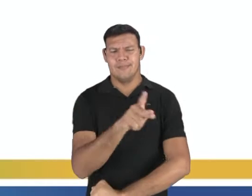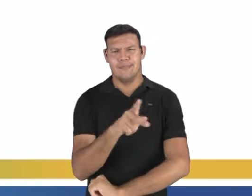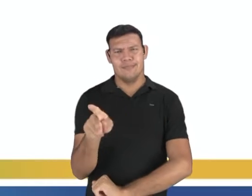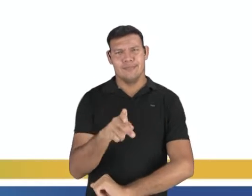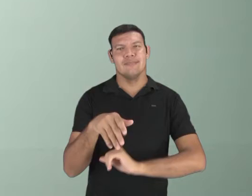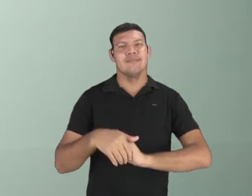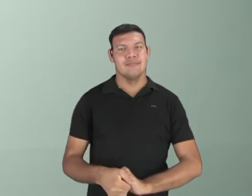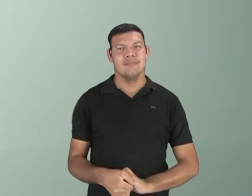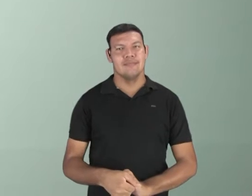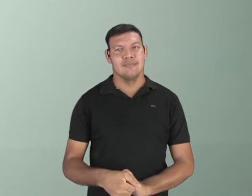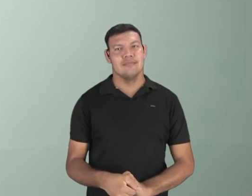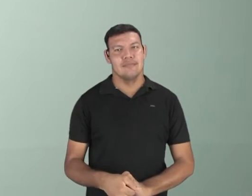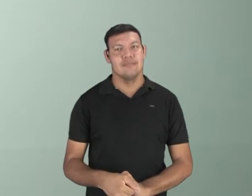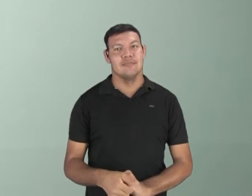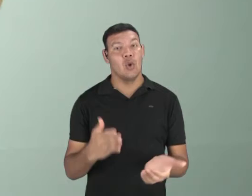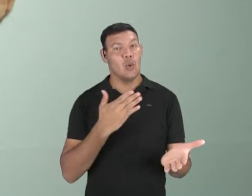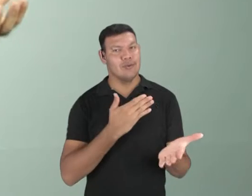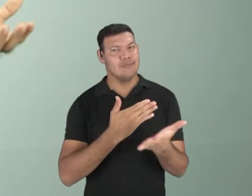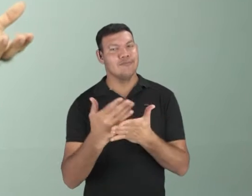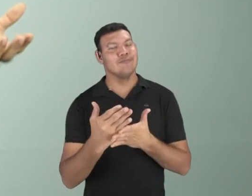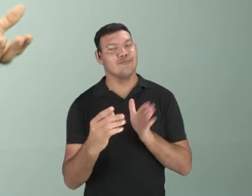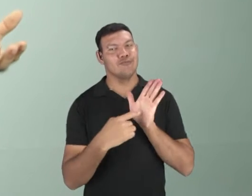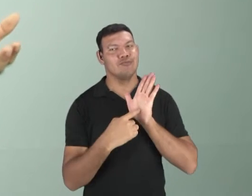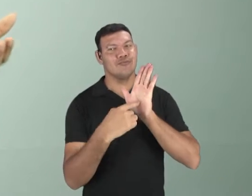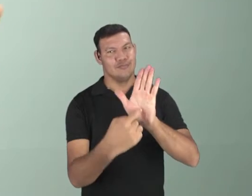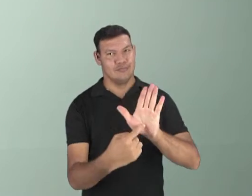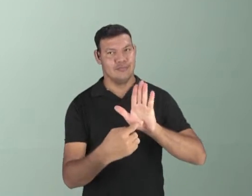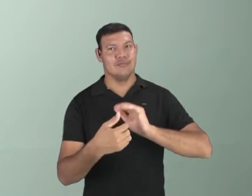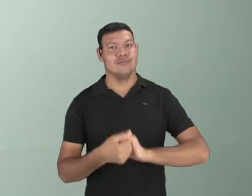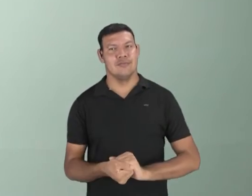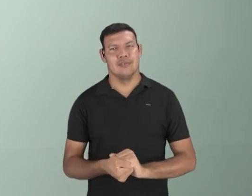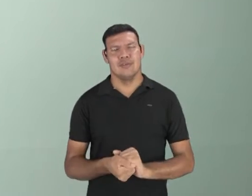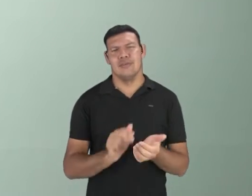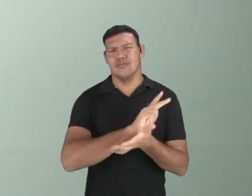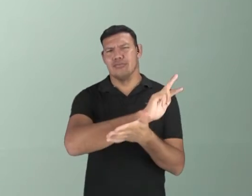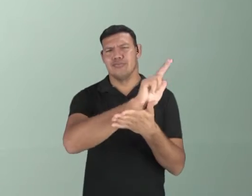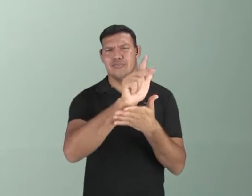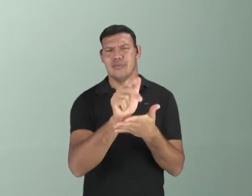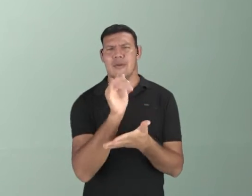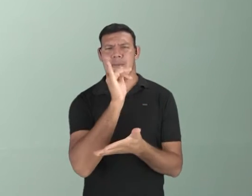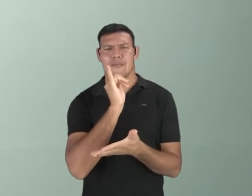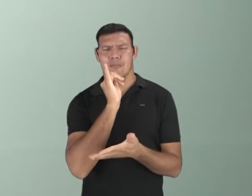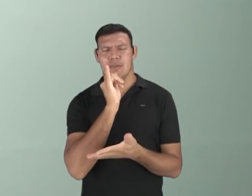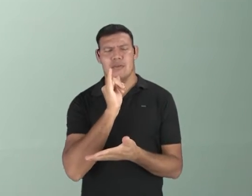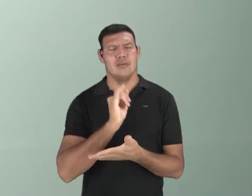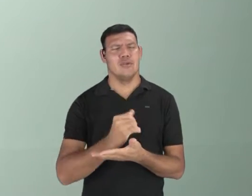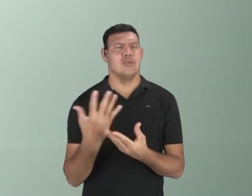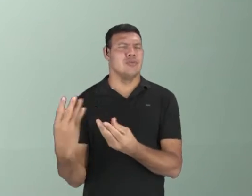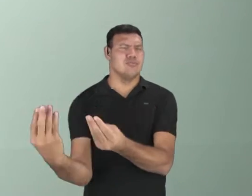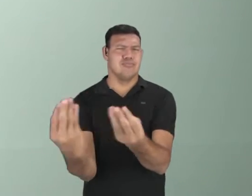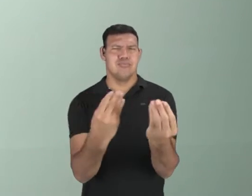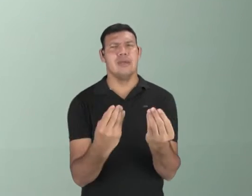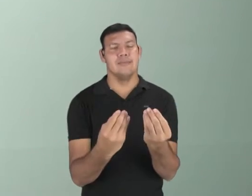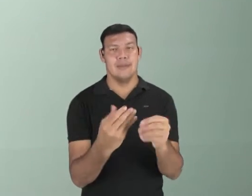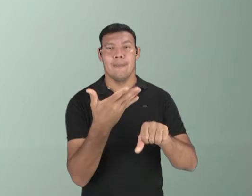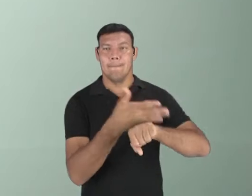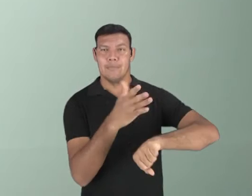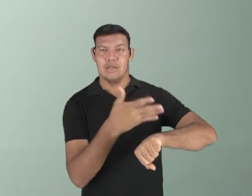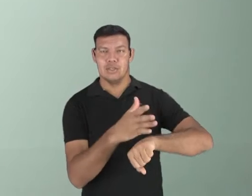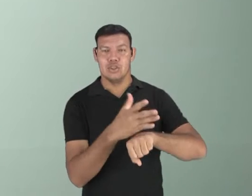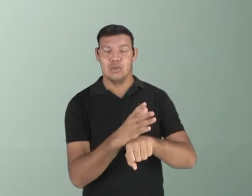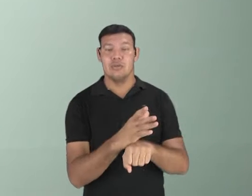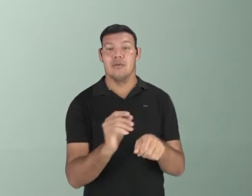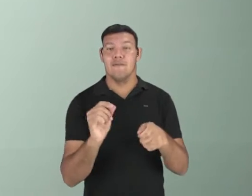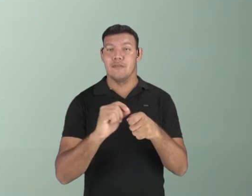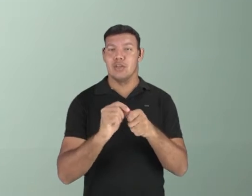poderia ter mostrado para vocês aqui vários outros exemplos de atividades realizadas em grupos,